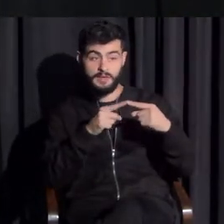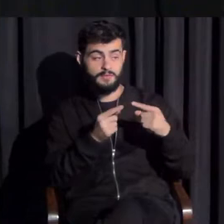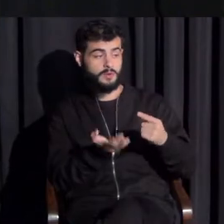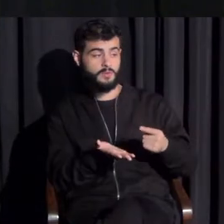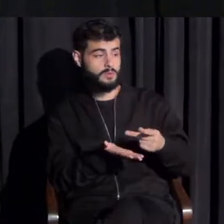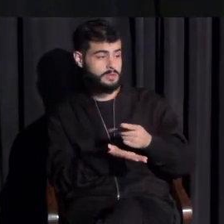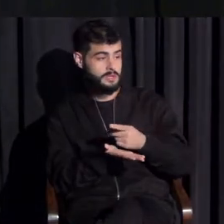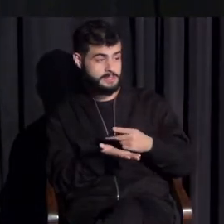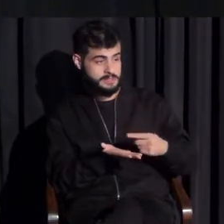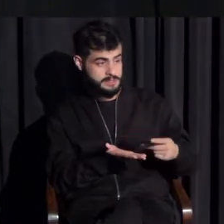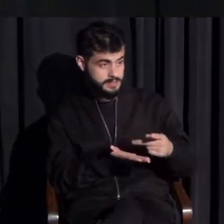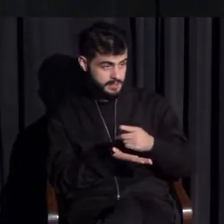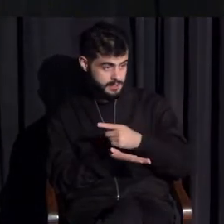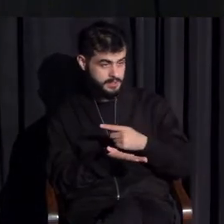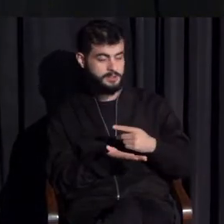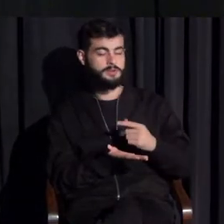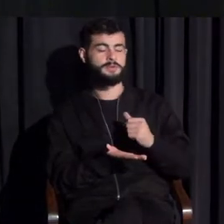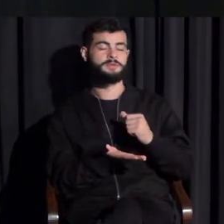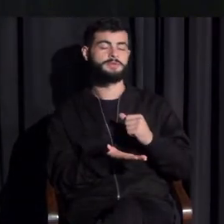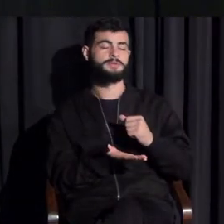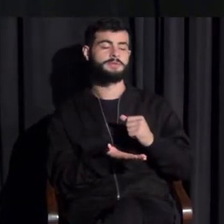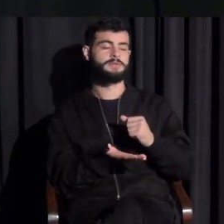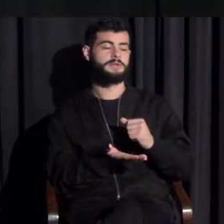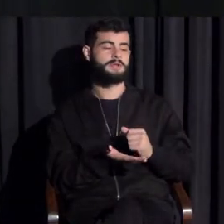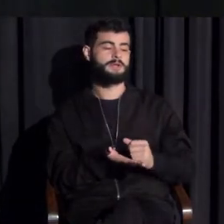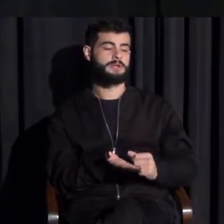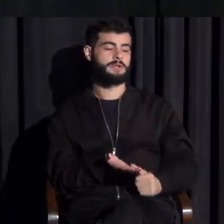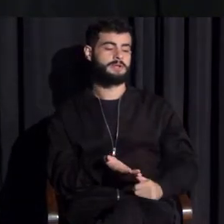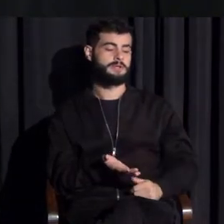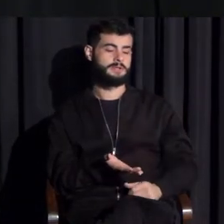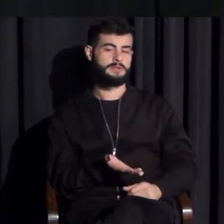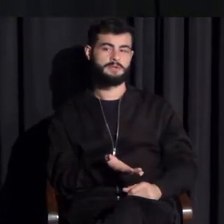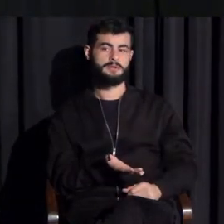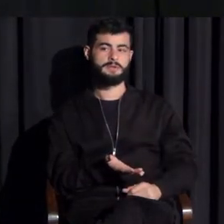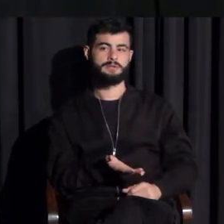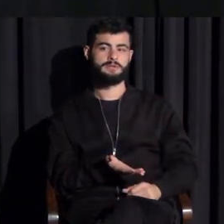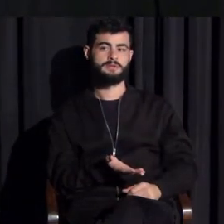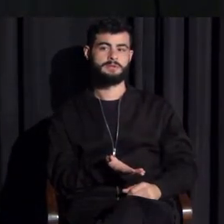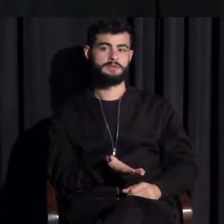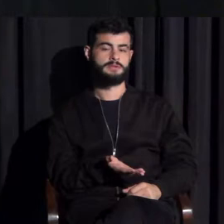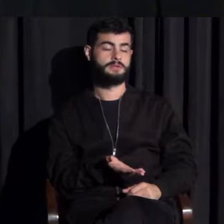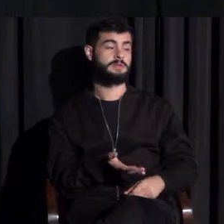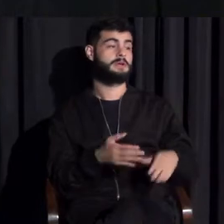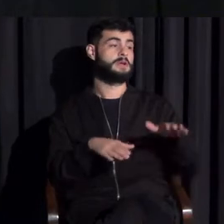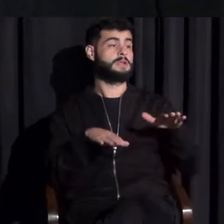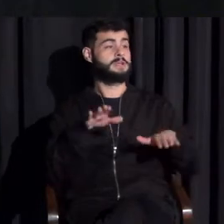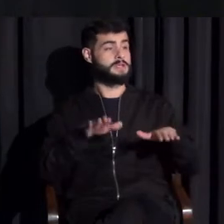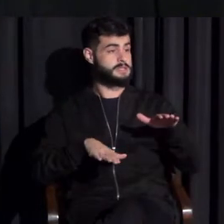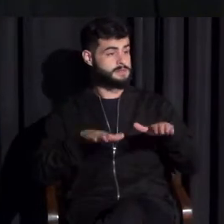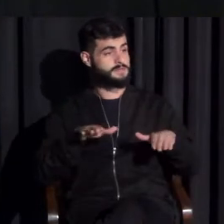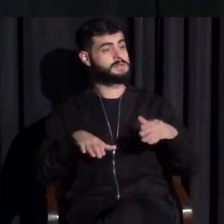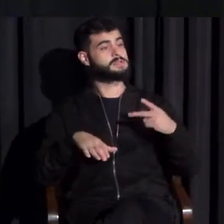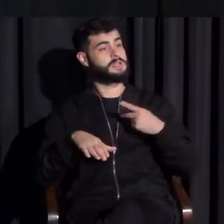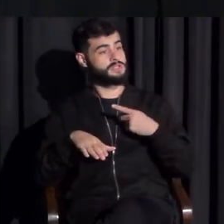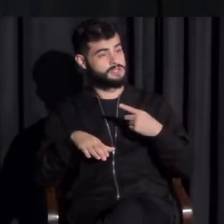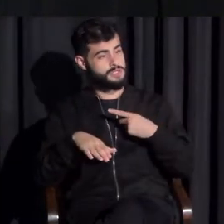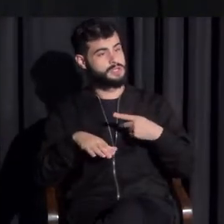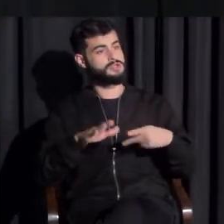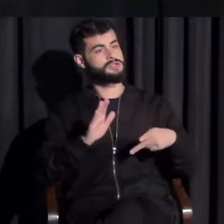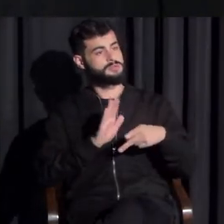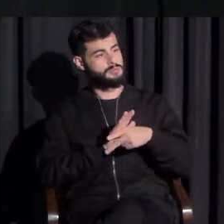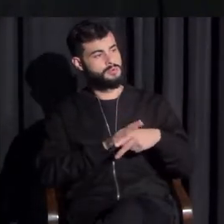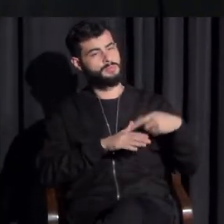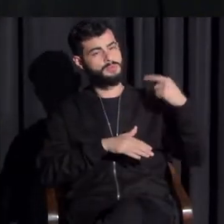e aos processos, né, de criação dos desenhos, né, que muitas vezes nos nossos processos de formação, né, nós